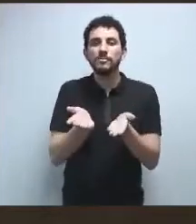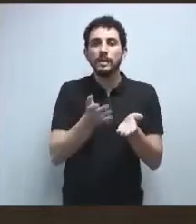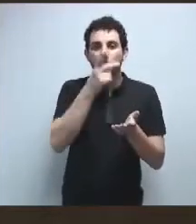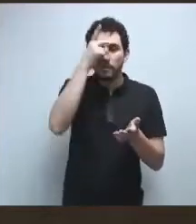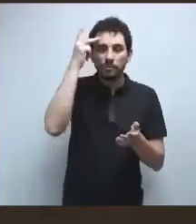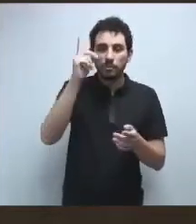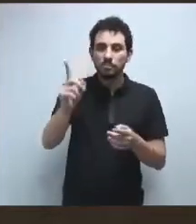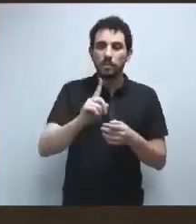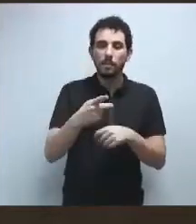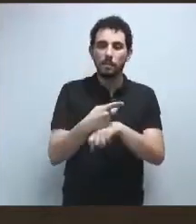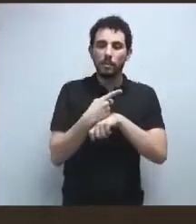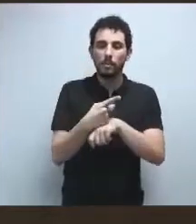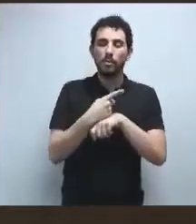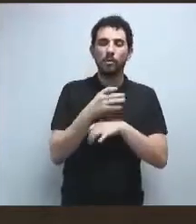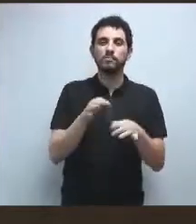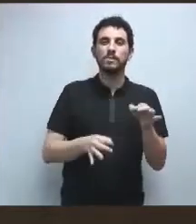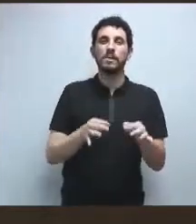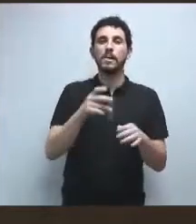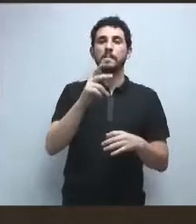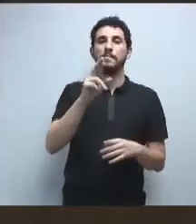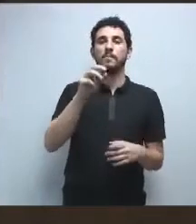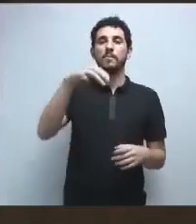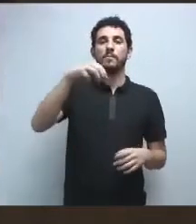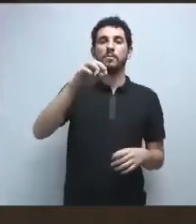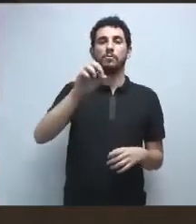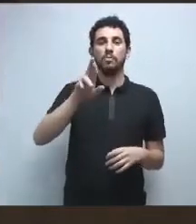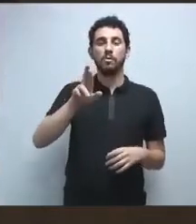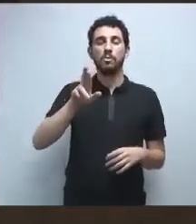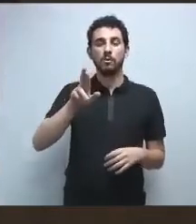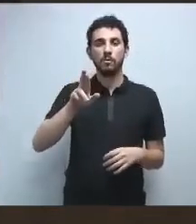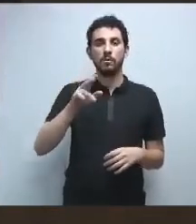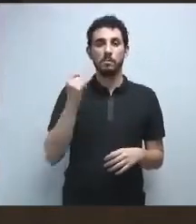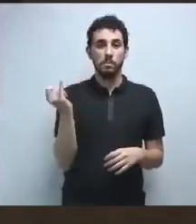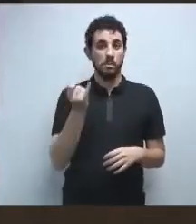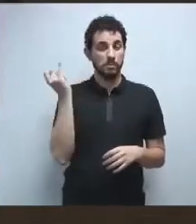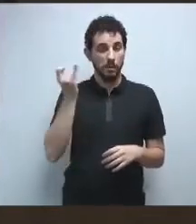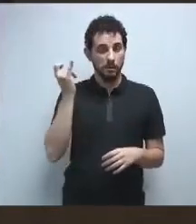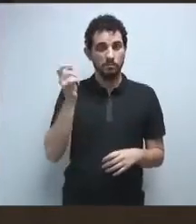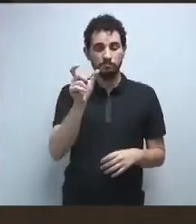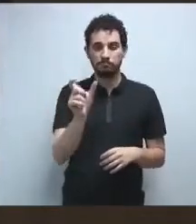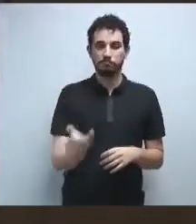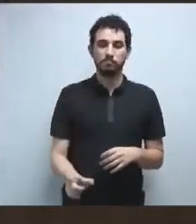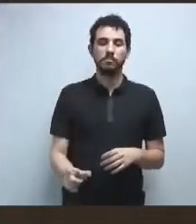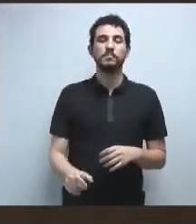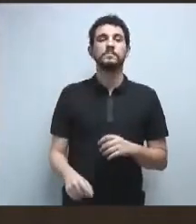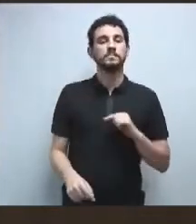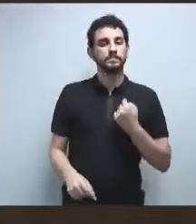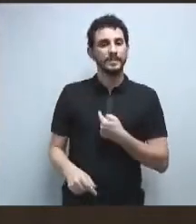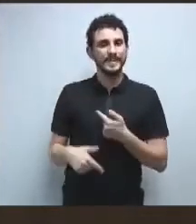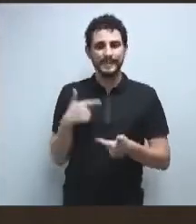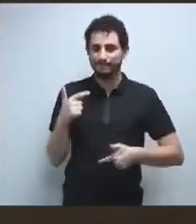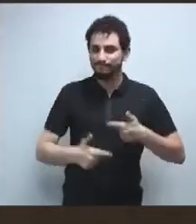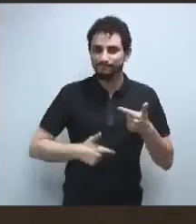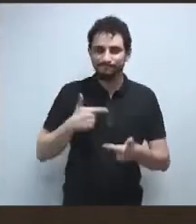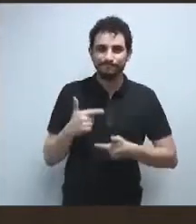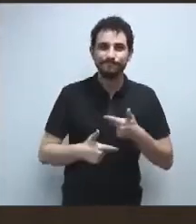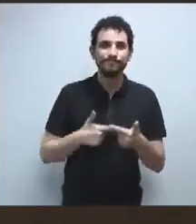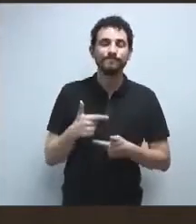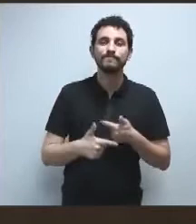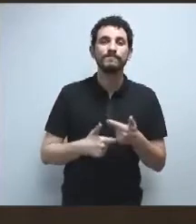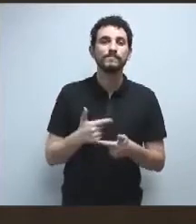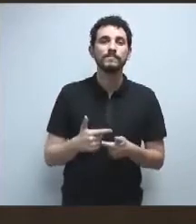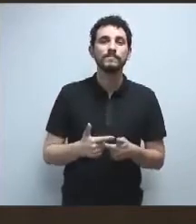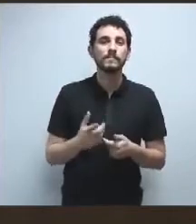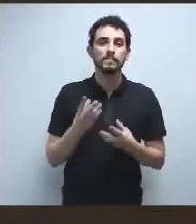promotor o promotor tinha uma presença muito grande na comarca e atuávamos sistematicamente